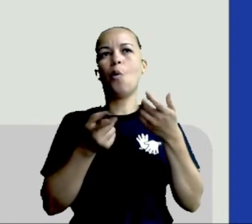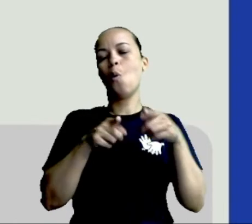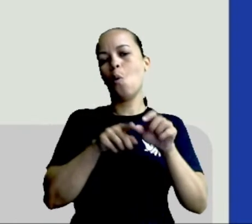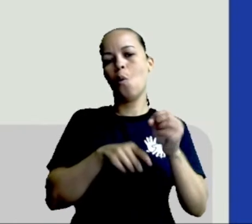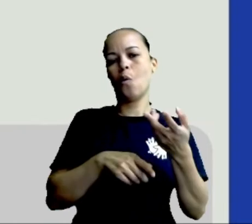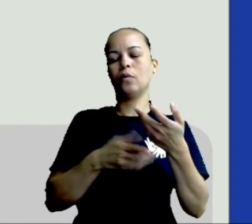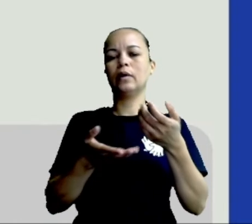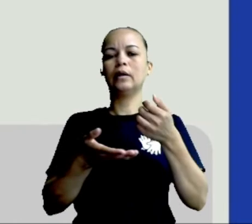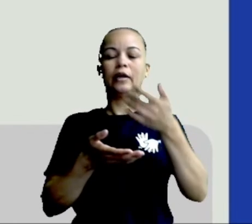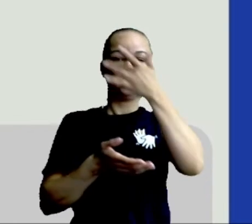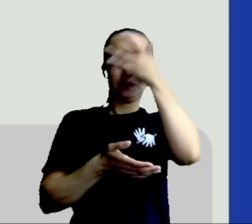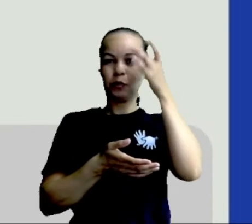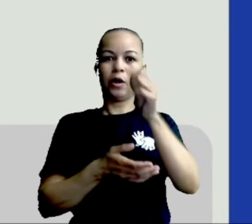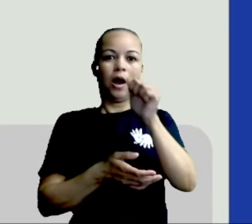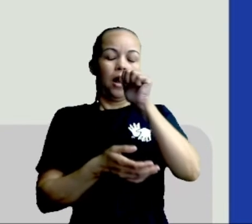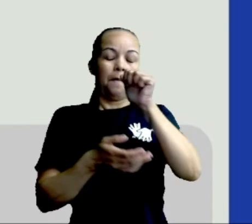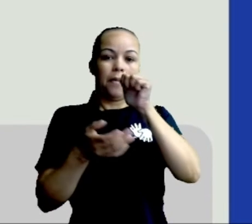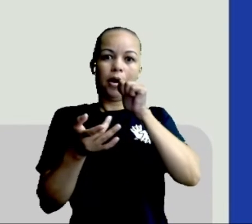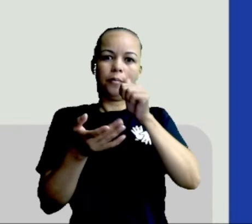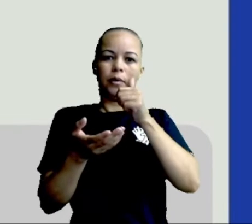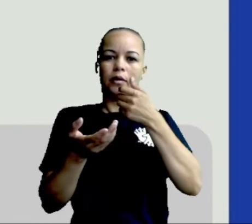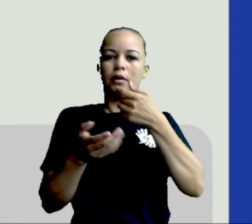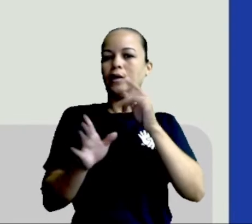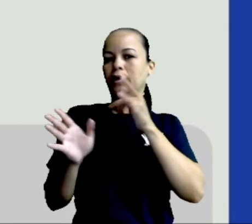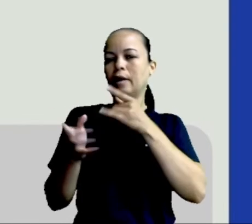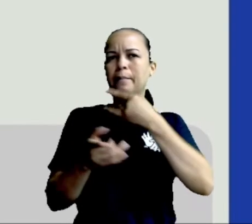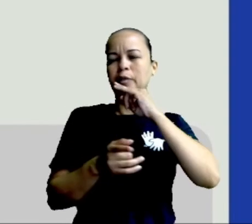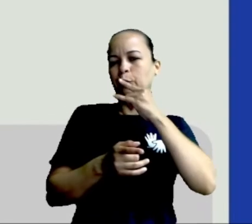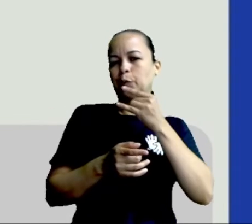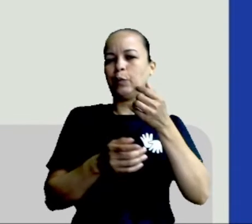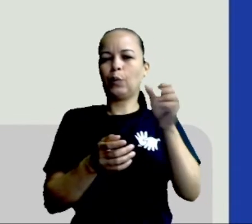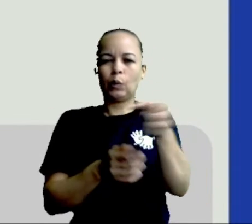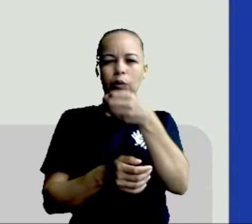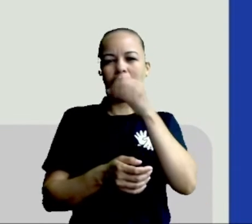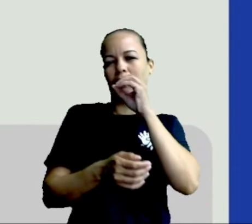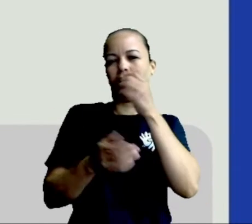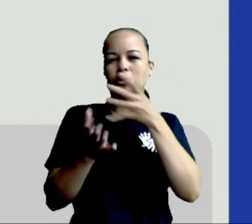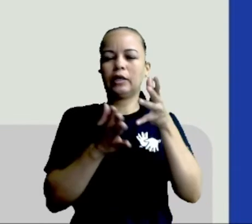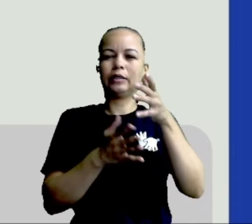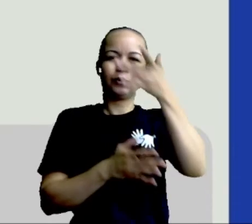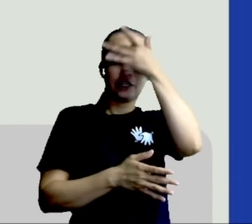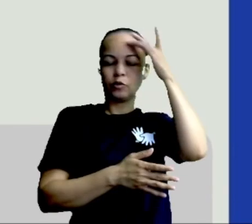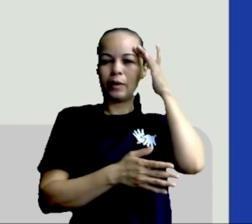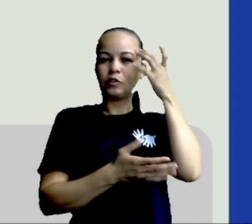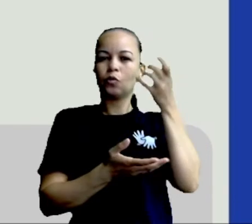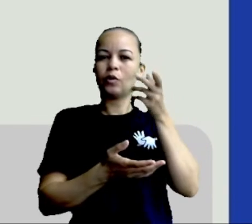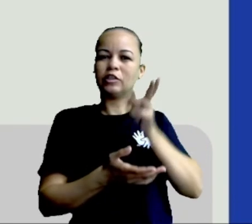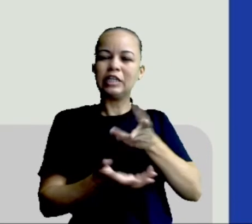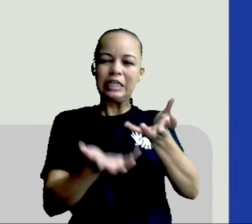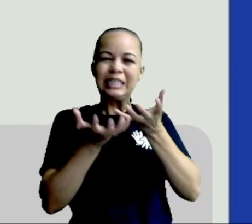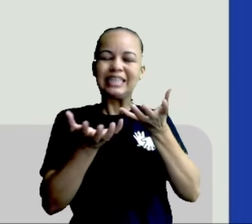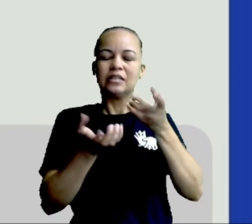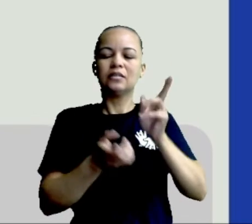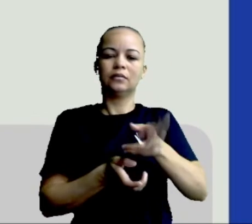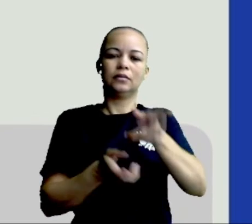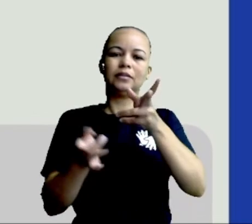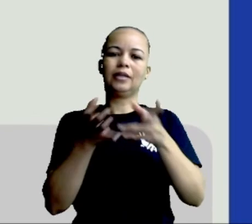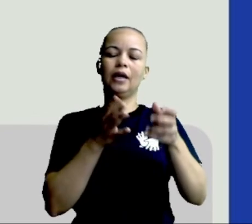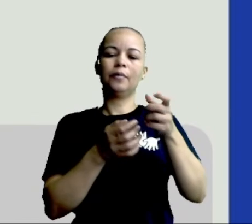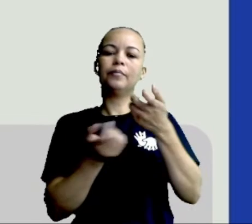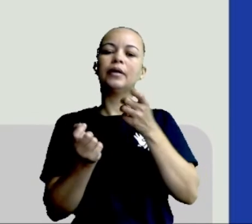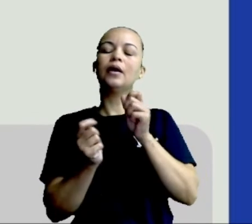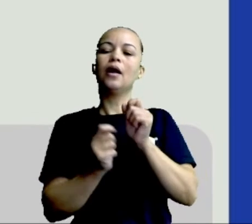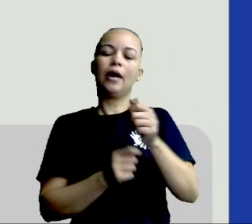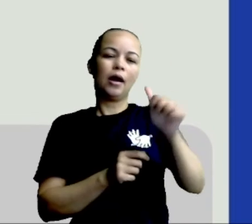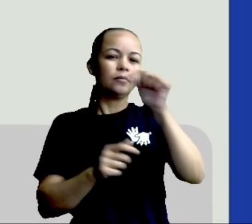né, porque não tem um controle no uso e no consumo de álcool, né, e o álcool a gente sabe que está dentro da categoria das drogas lícitas,